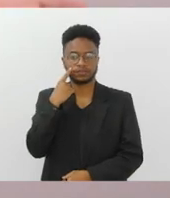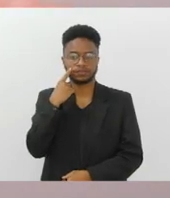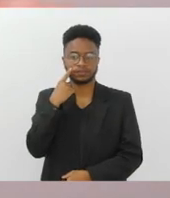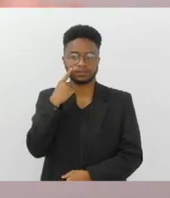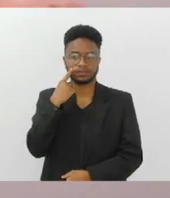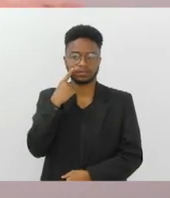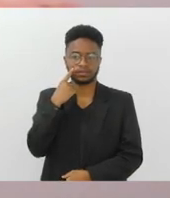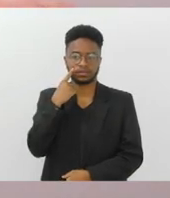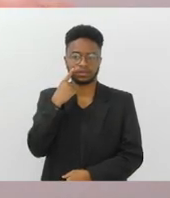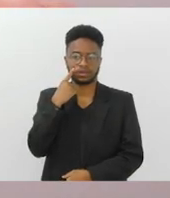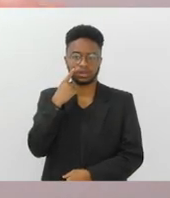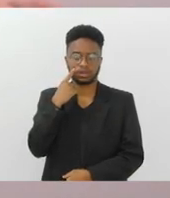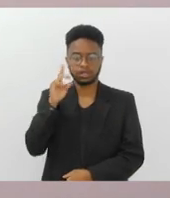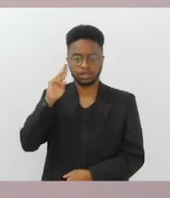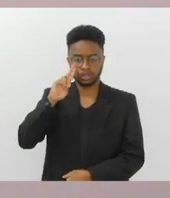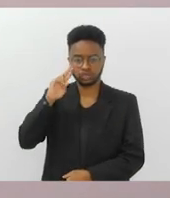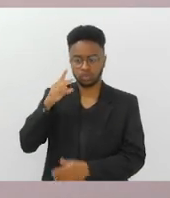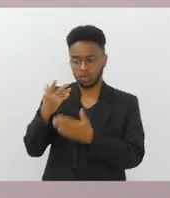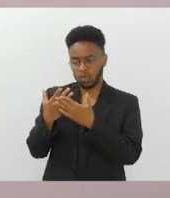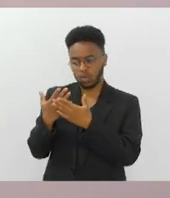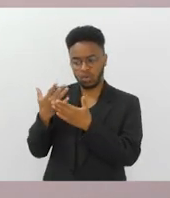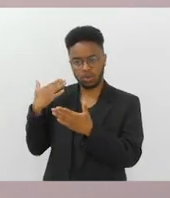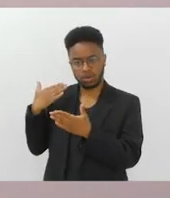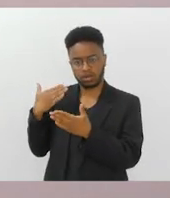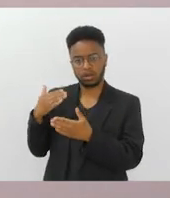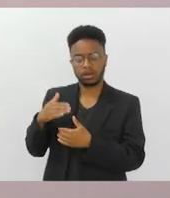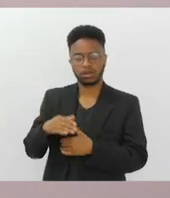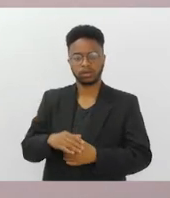na nossa história recente, por exemplo,